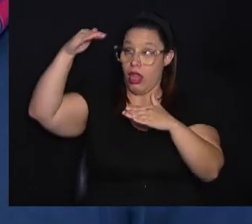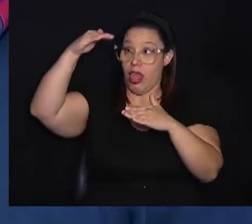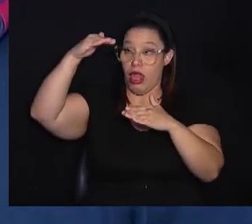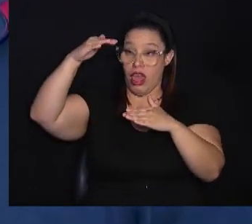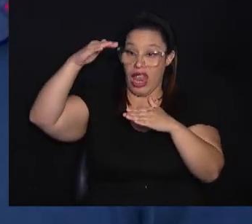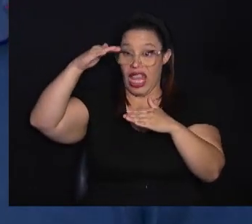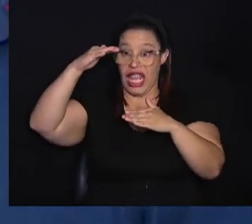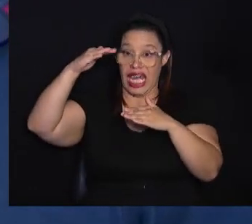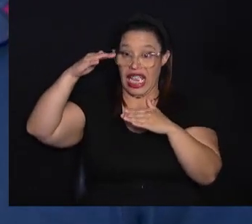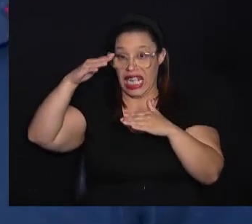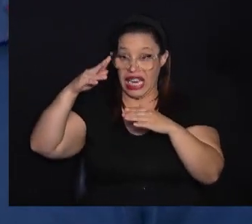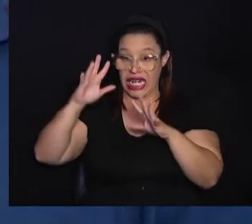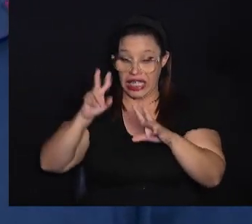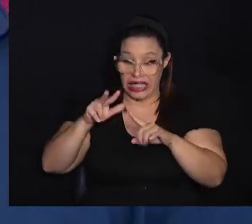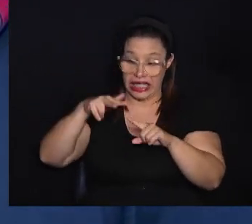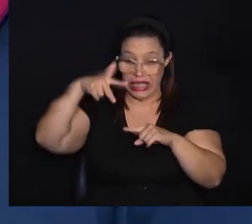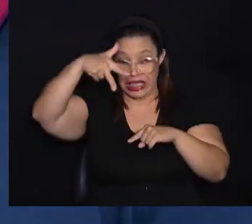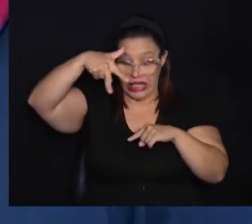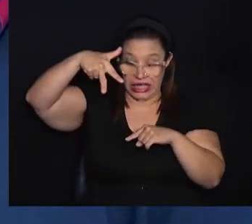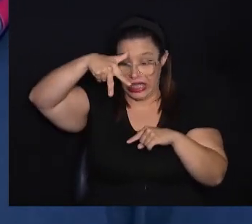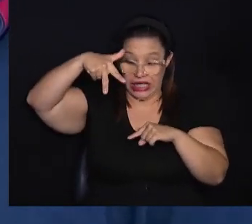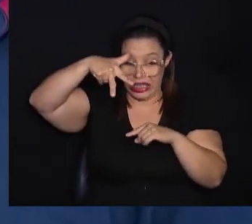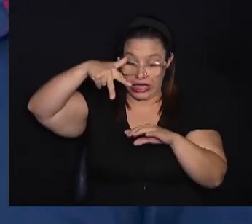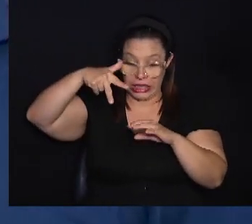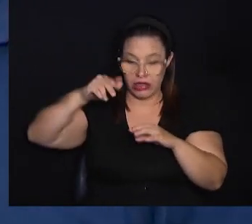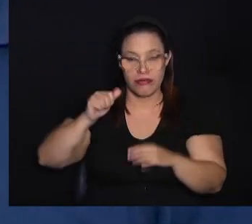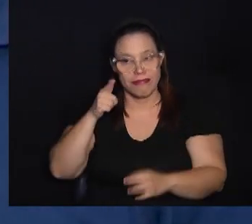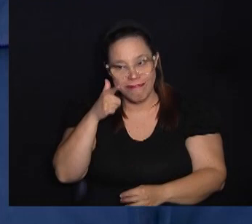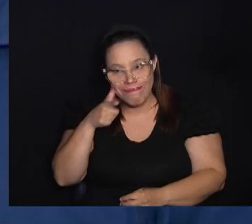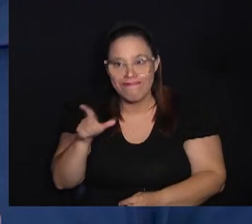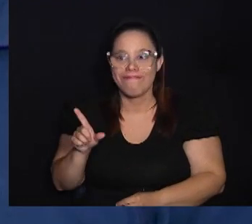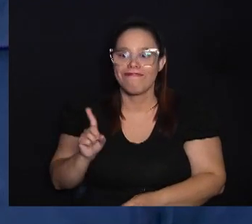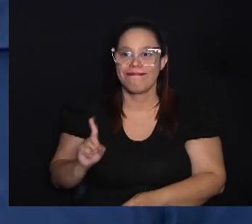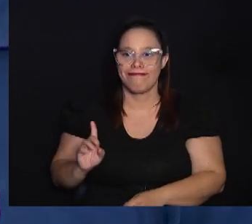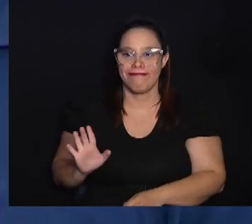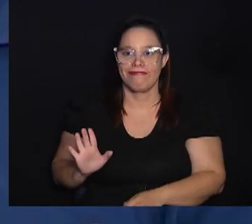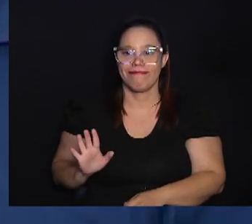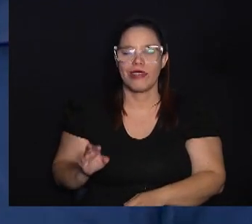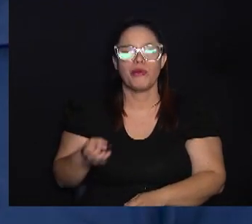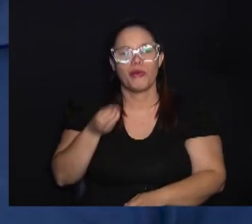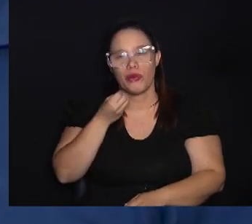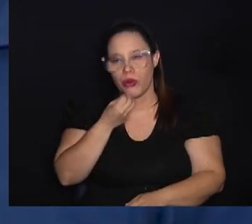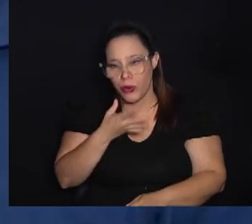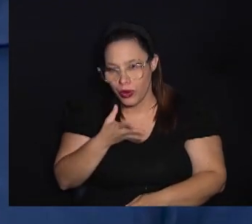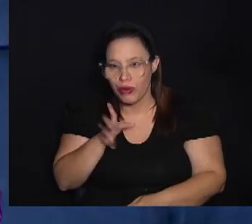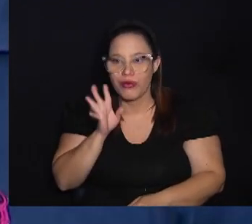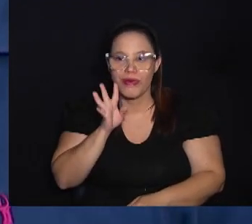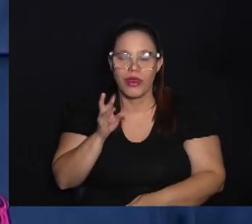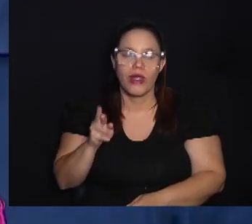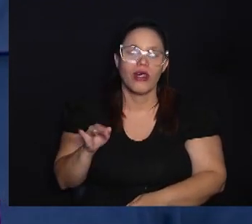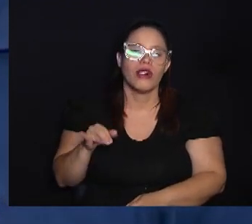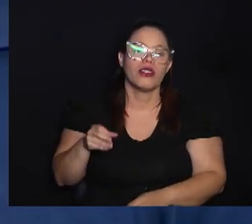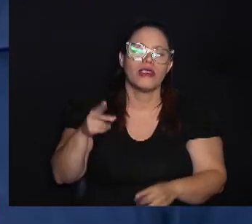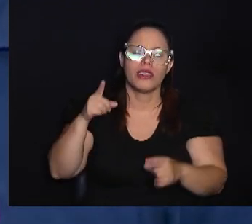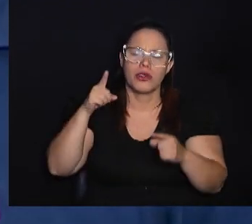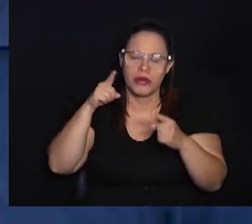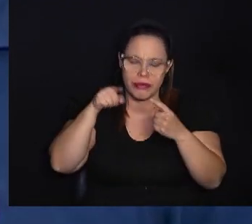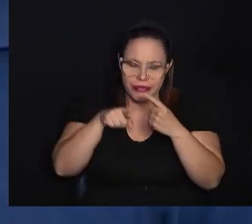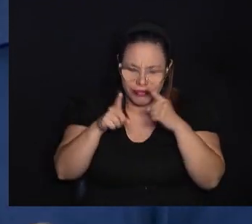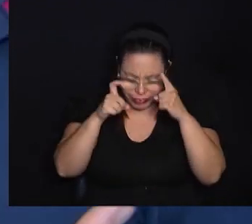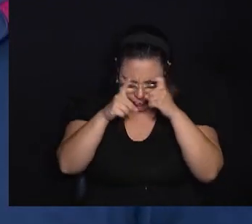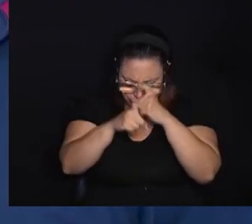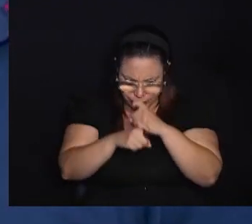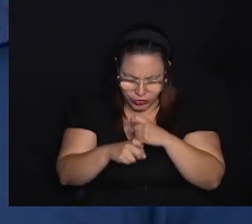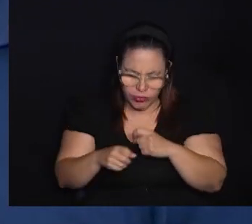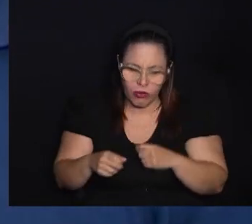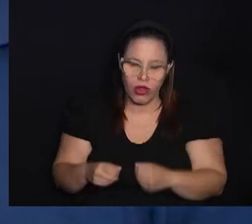que não tem força, achar que não consegue. Então é muito bacana porque o circo ele desafia, né? Ele